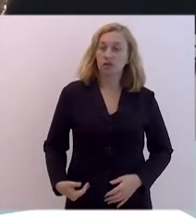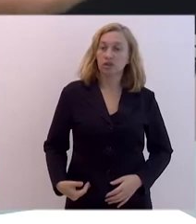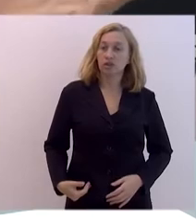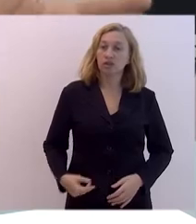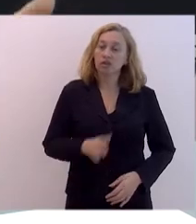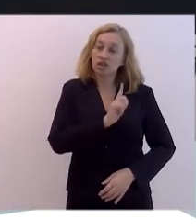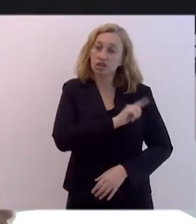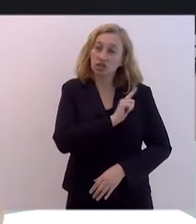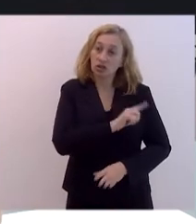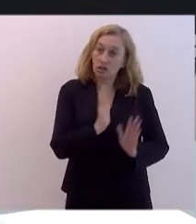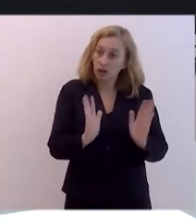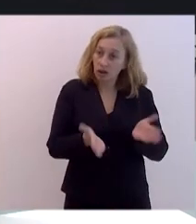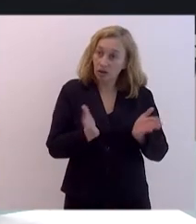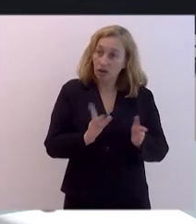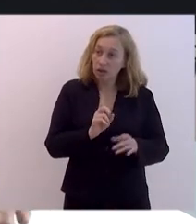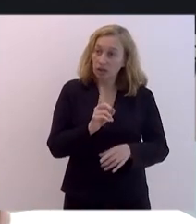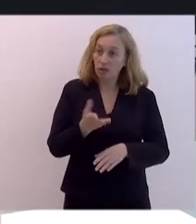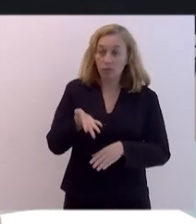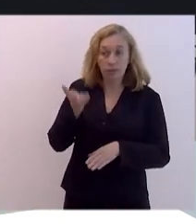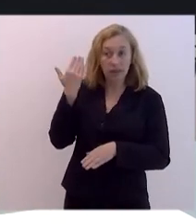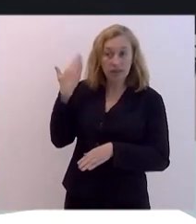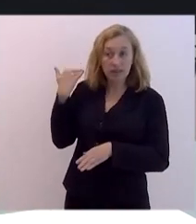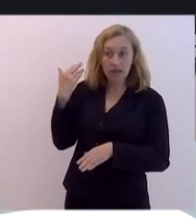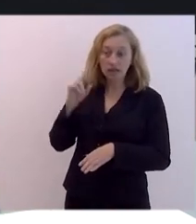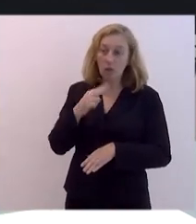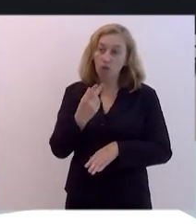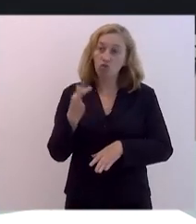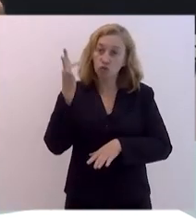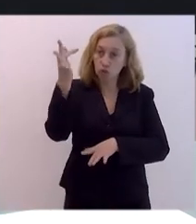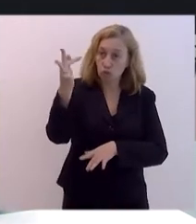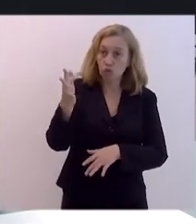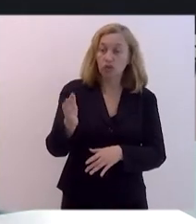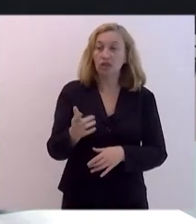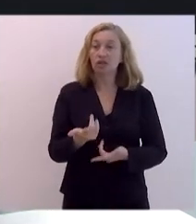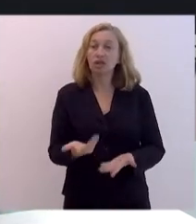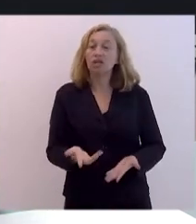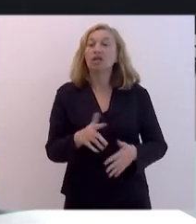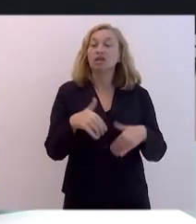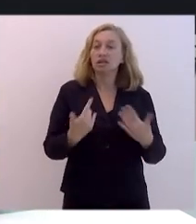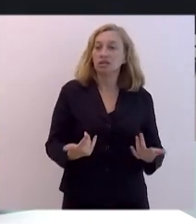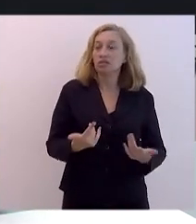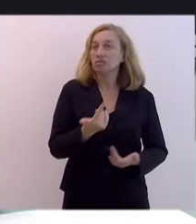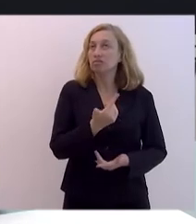da gestão pretérita. Então, não há